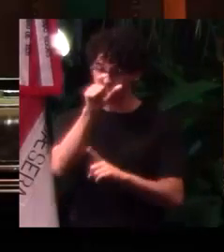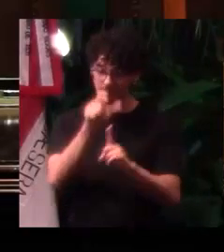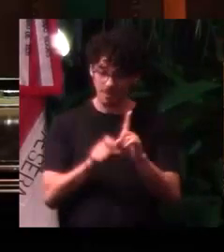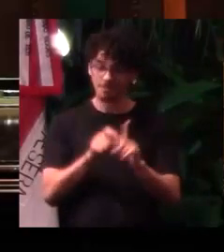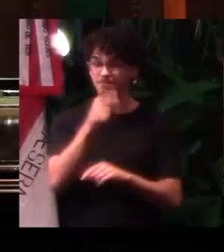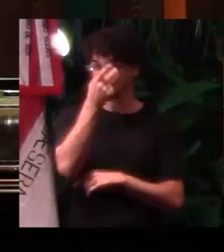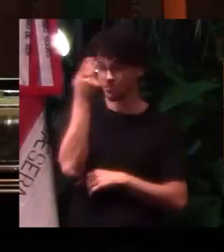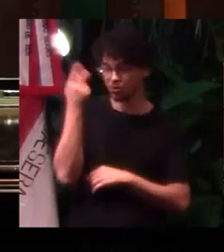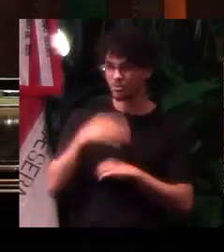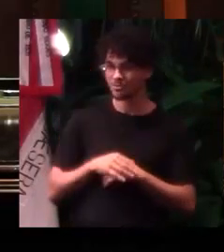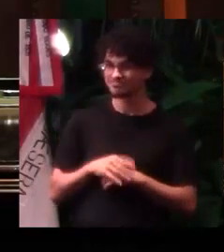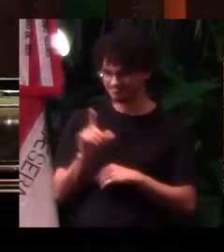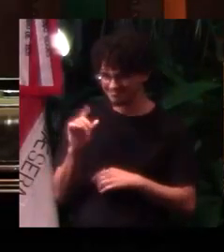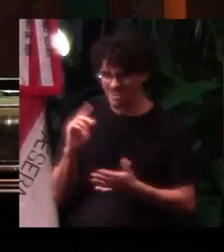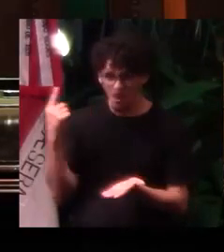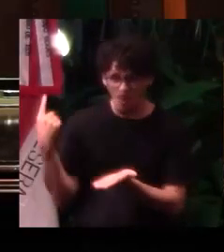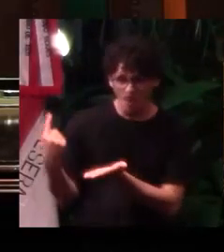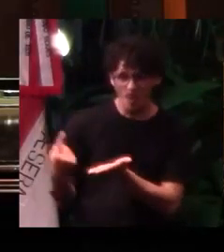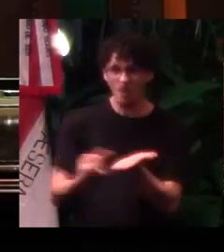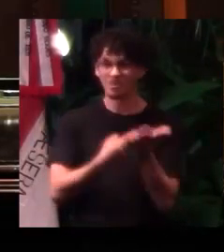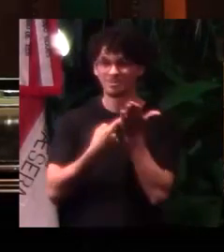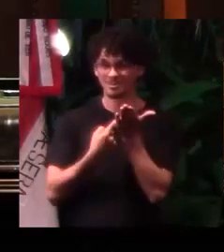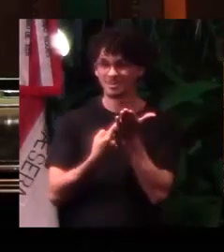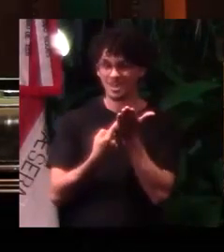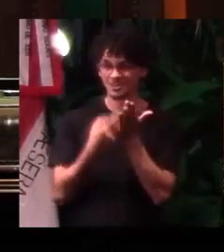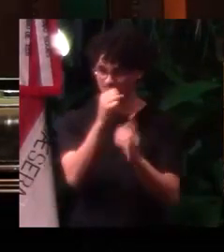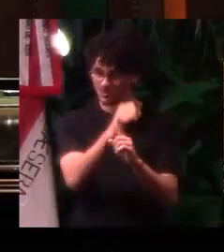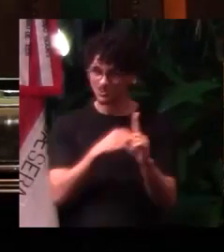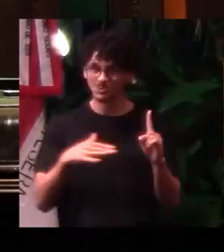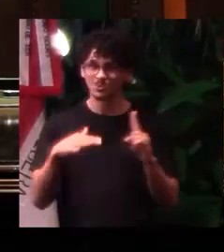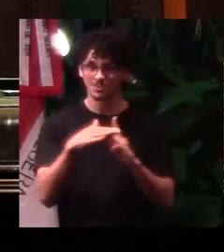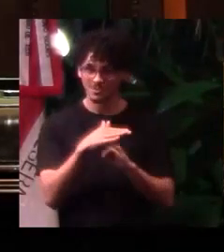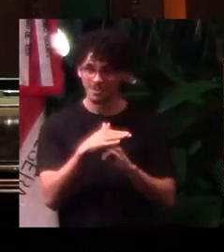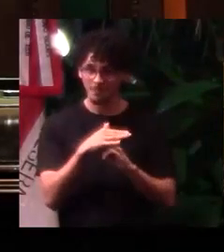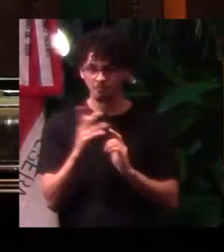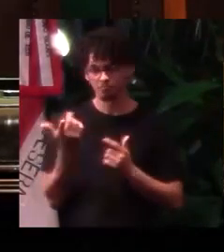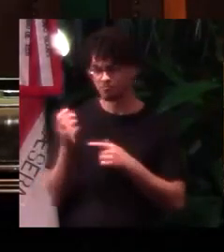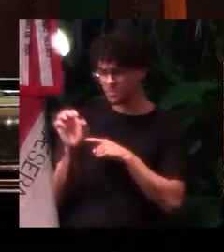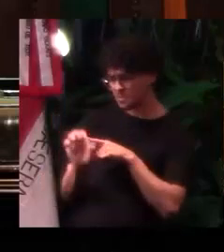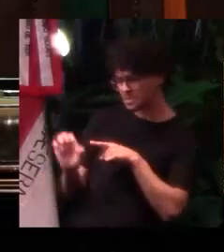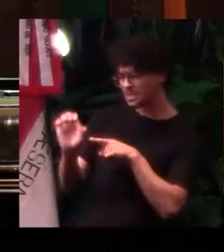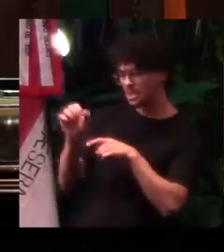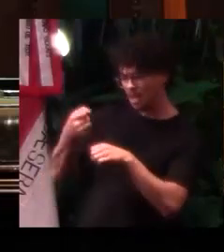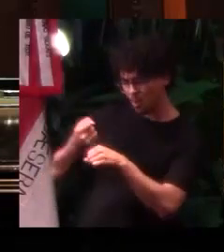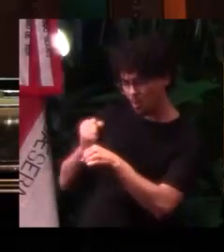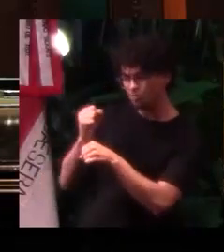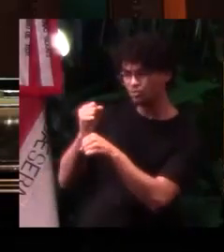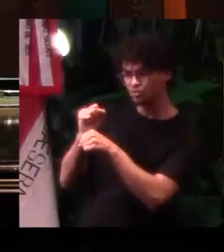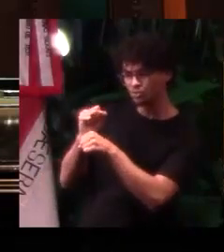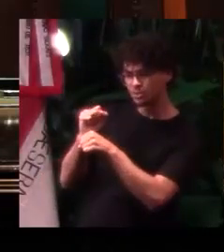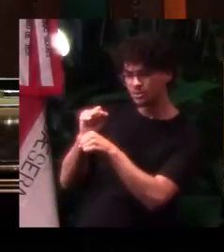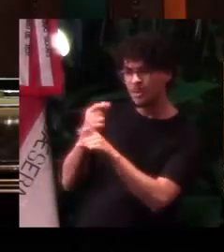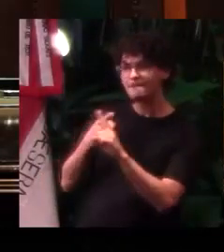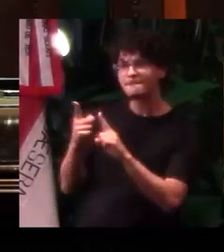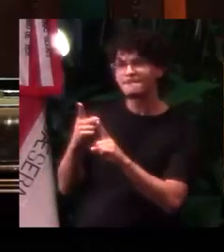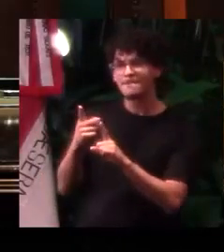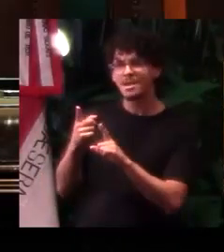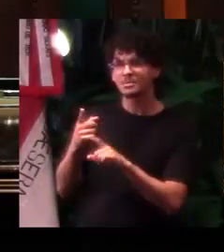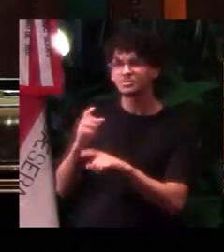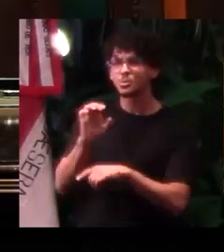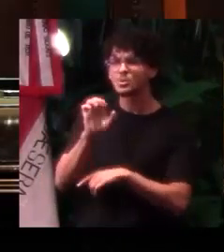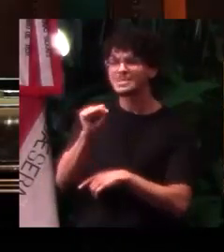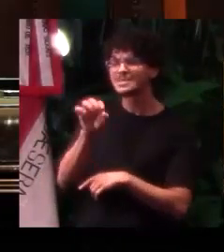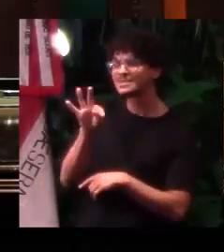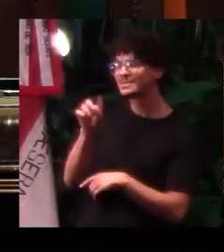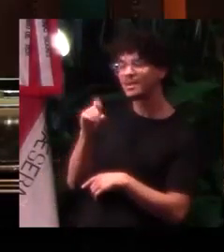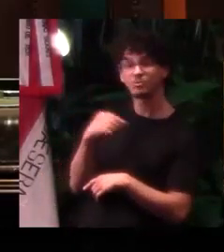Ou seja, o Estado é formado, mas o Estado é formado por mim, por vocês, por